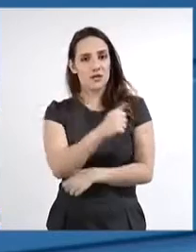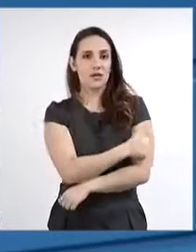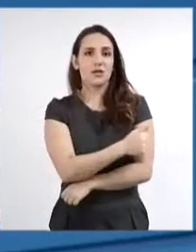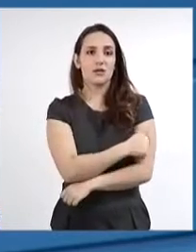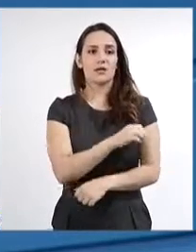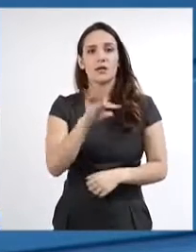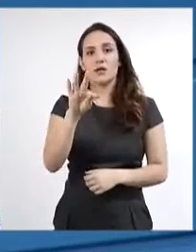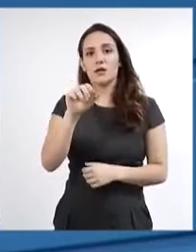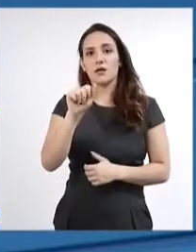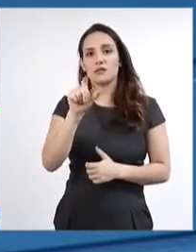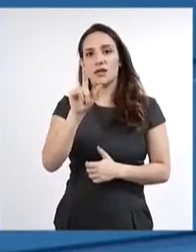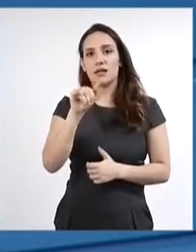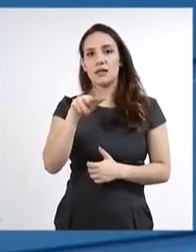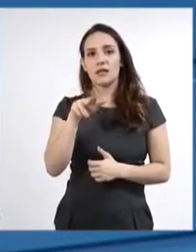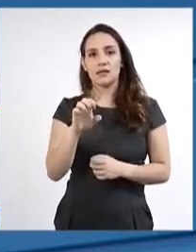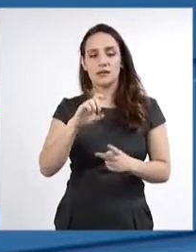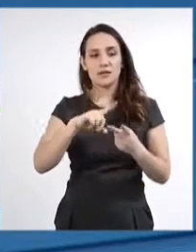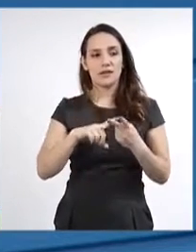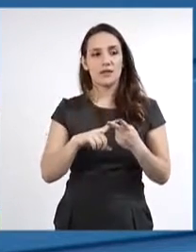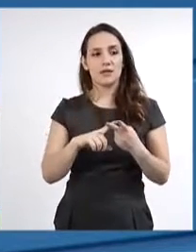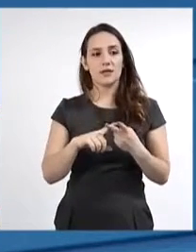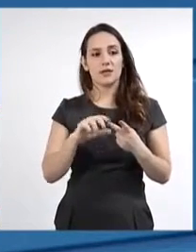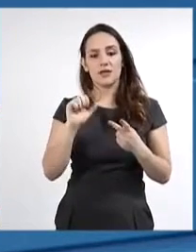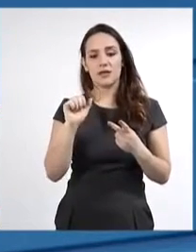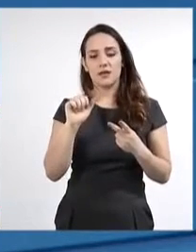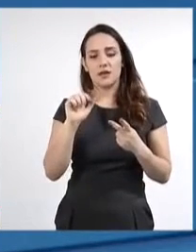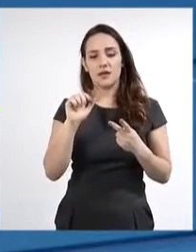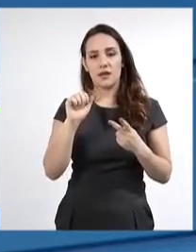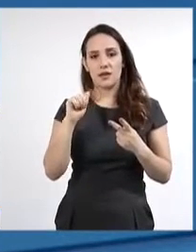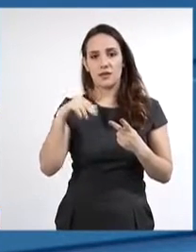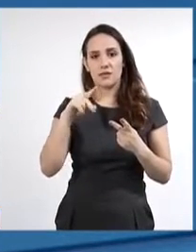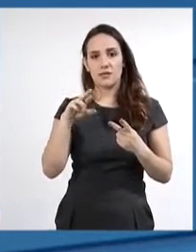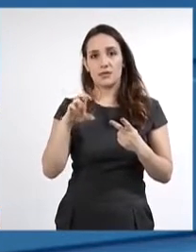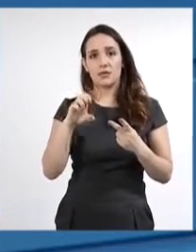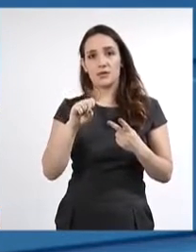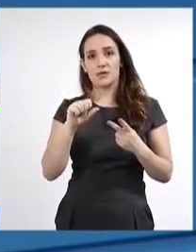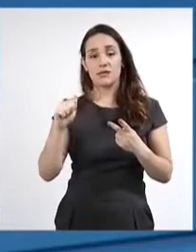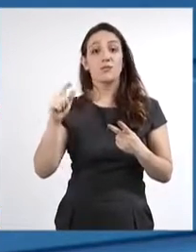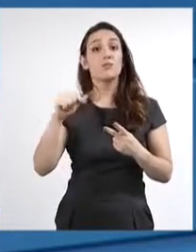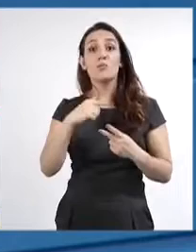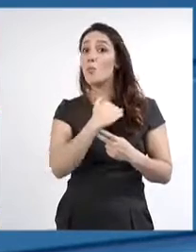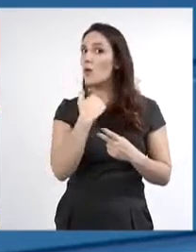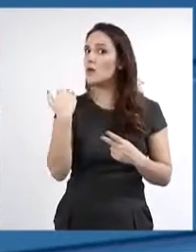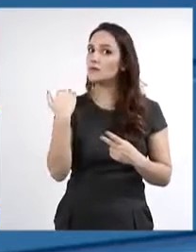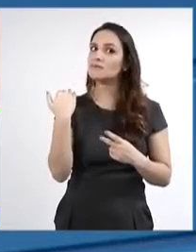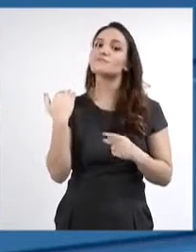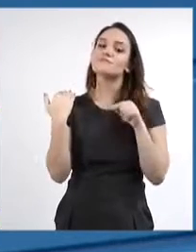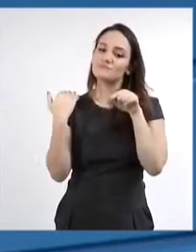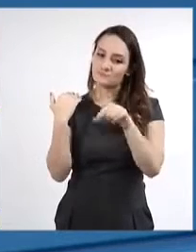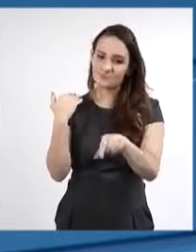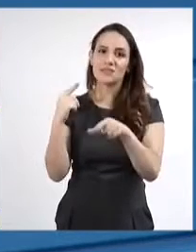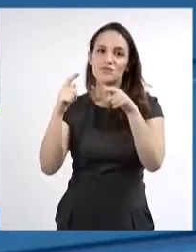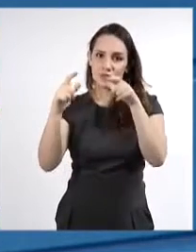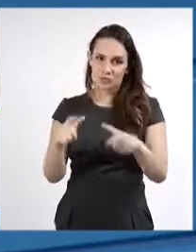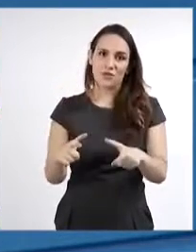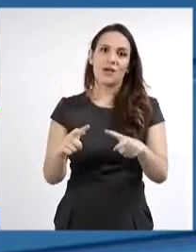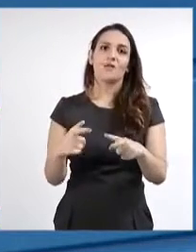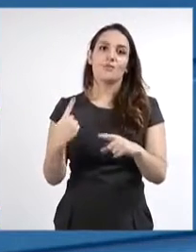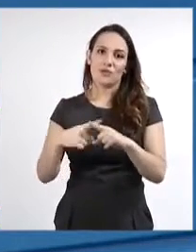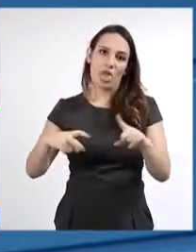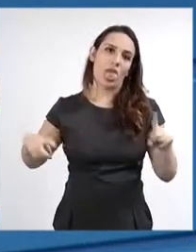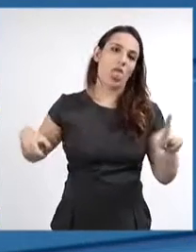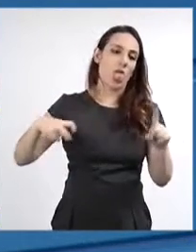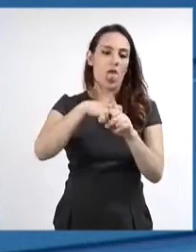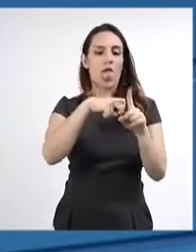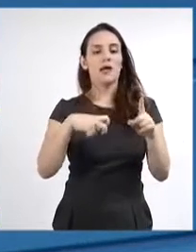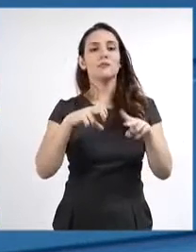Santos Escobar e Letícia Rodrigues Araújo, ambos de 22 anos, faleceram em um acidente ocorrido exatamente neste trecho. Dessa forma,